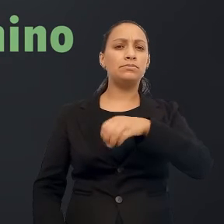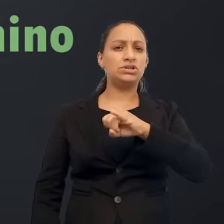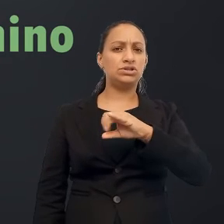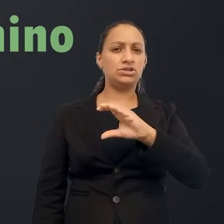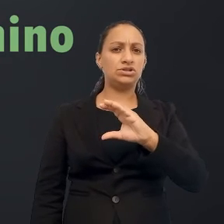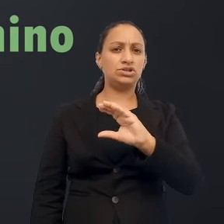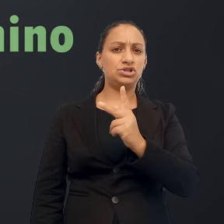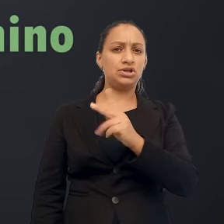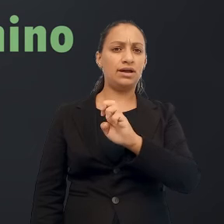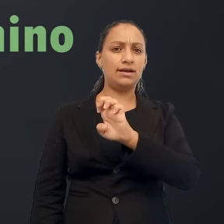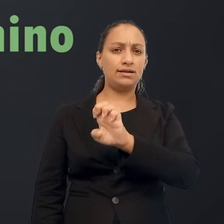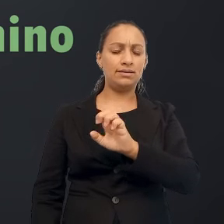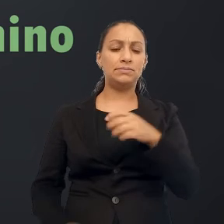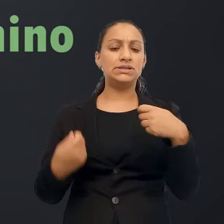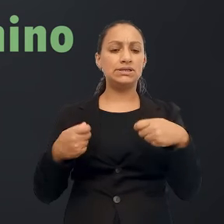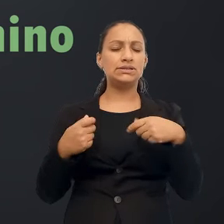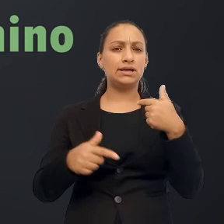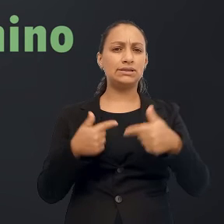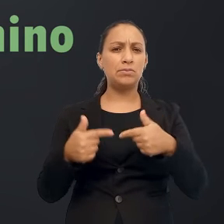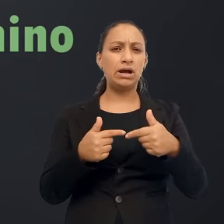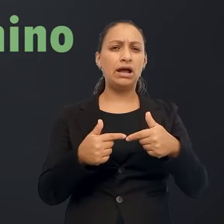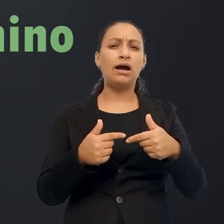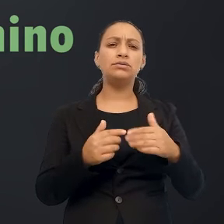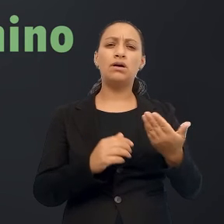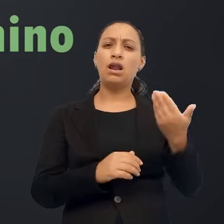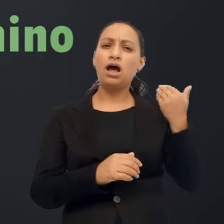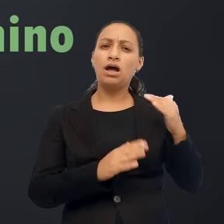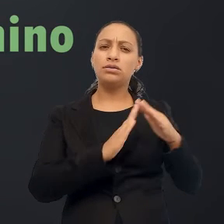ser trabalhado desde a escola,